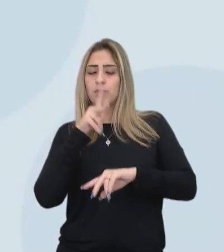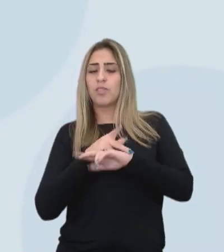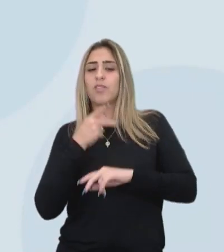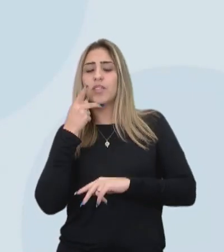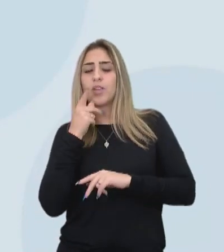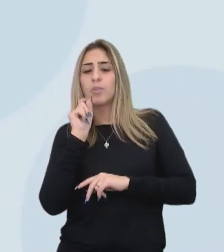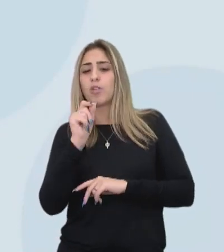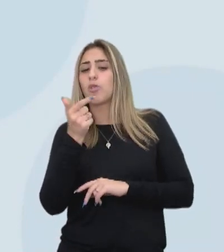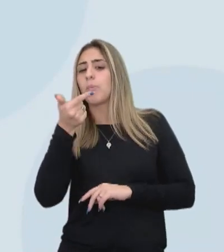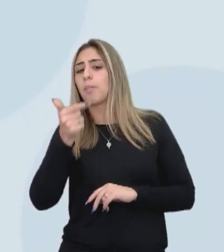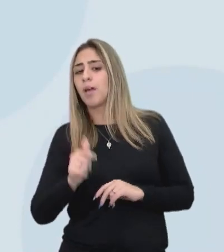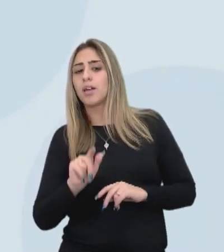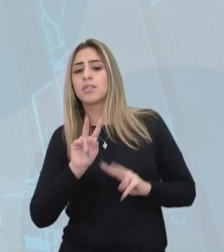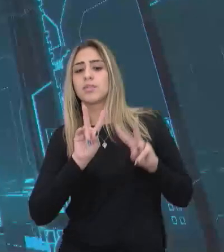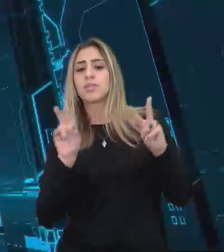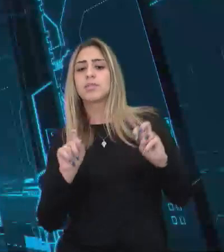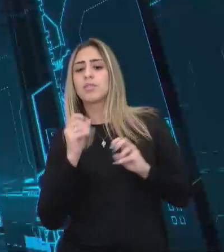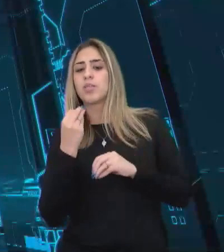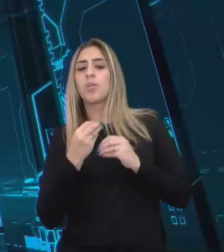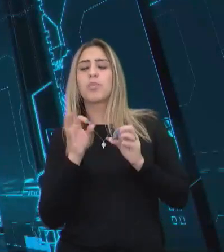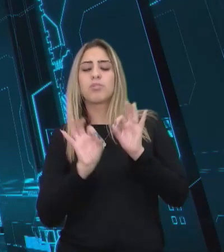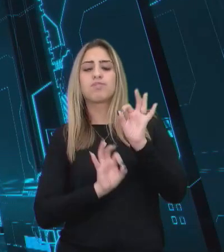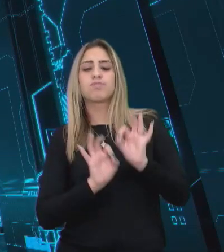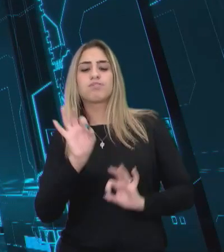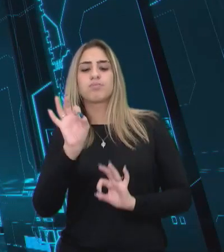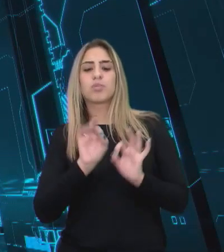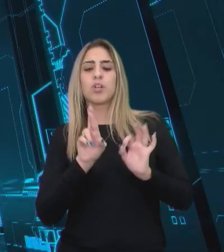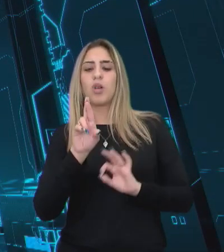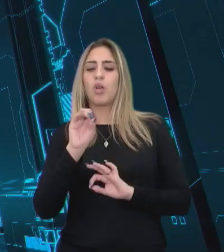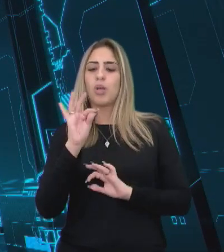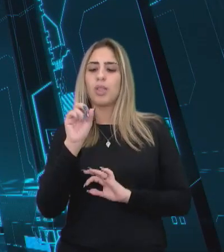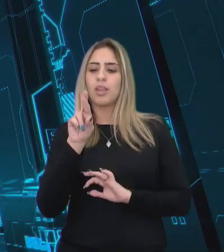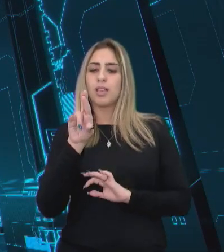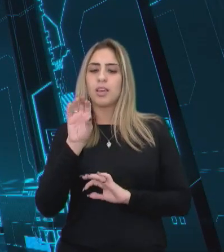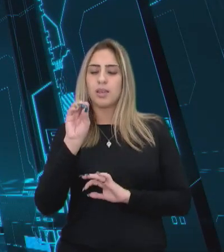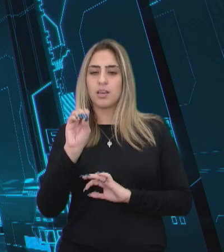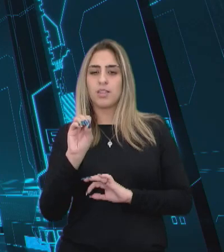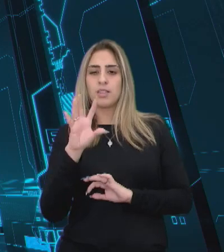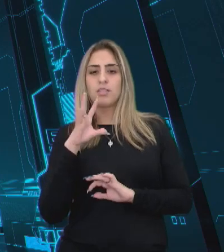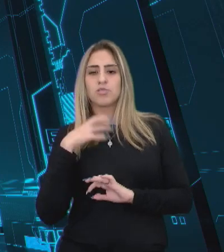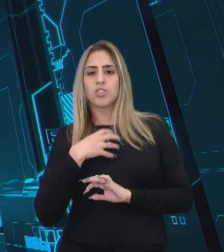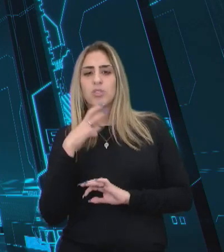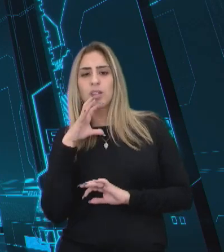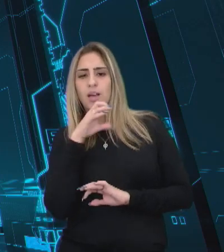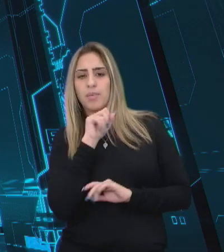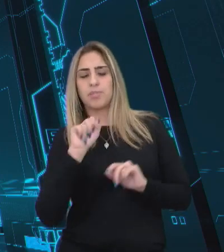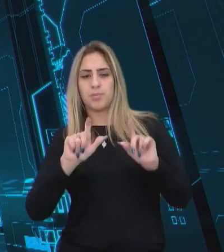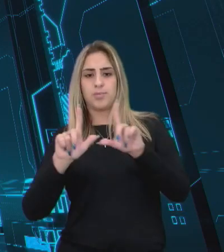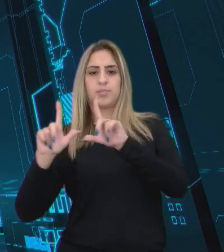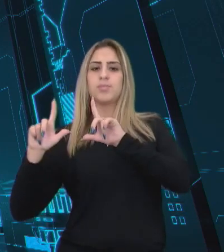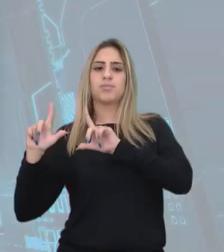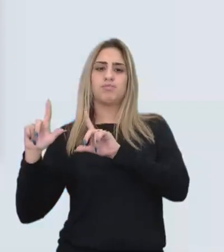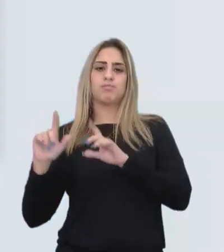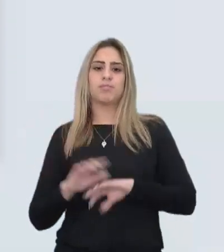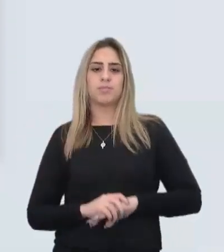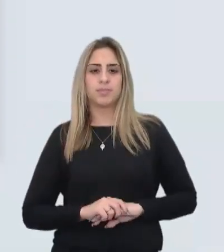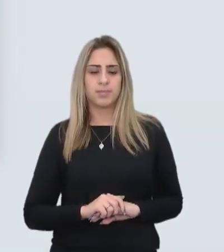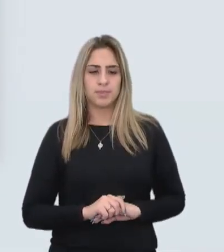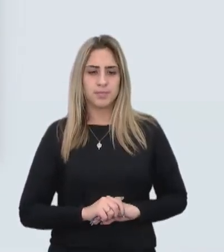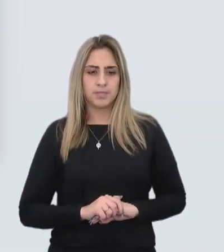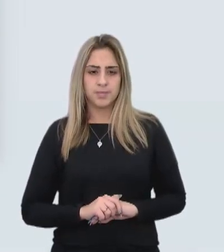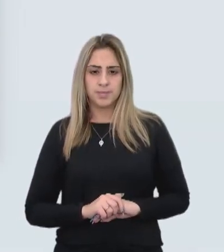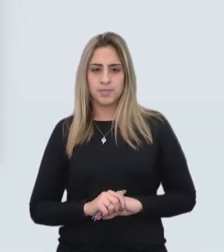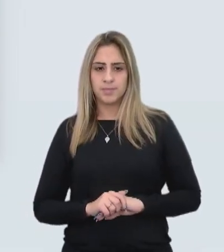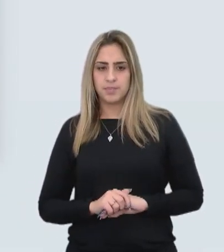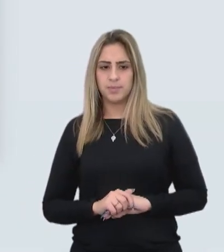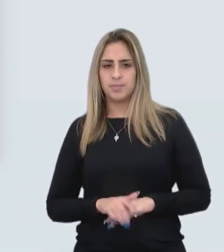falar um pouquinho sobre como montar um roteiro de forma eficaz, rápida, na tela para vocês.